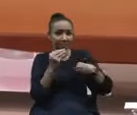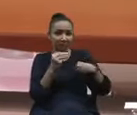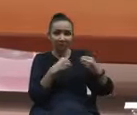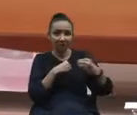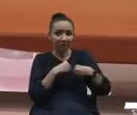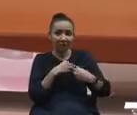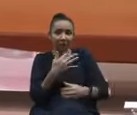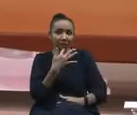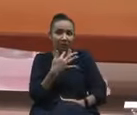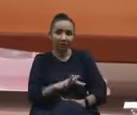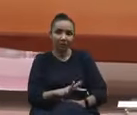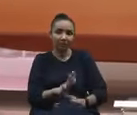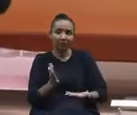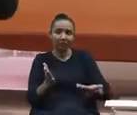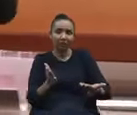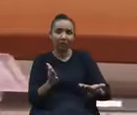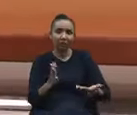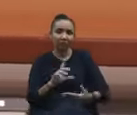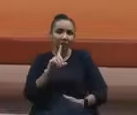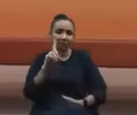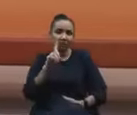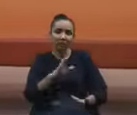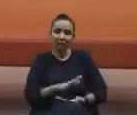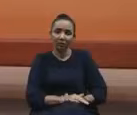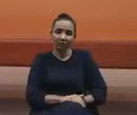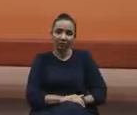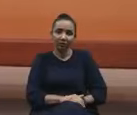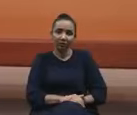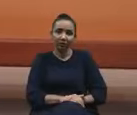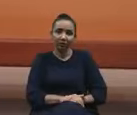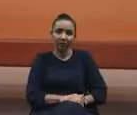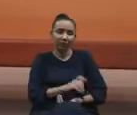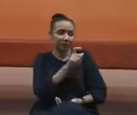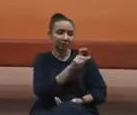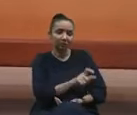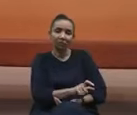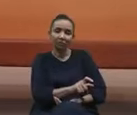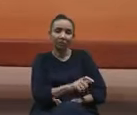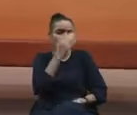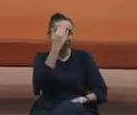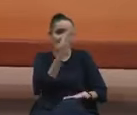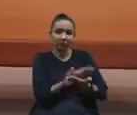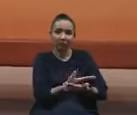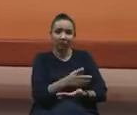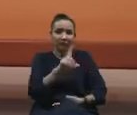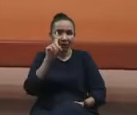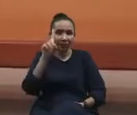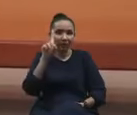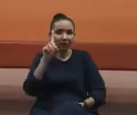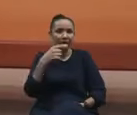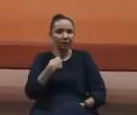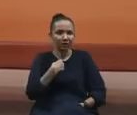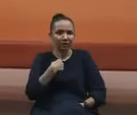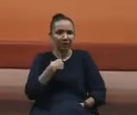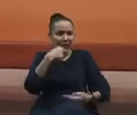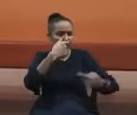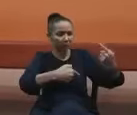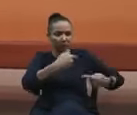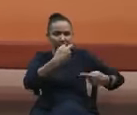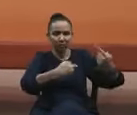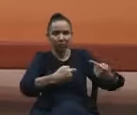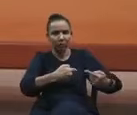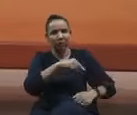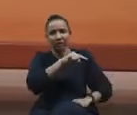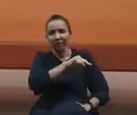ele um médico incrédulo um médico ateu um juiz ateu não tente forçar ele Não vai compreender ele vive numa